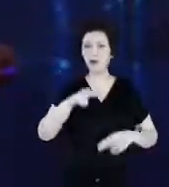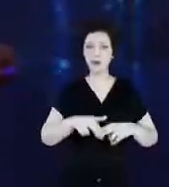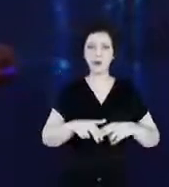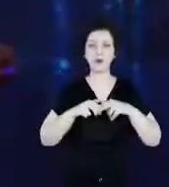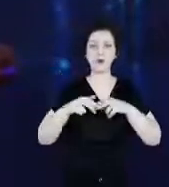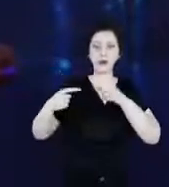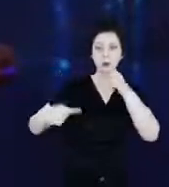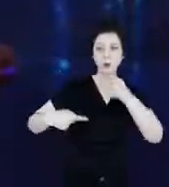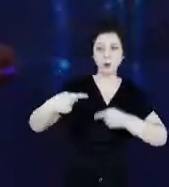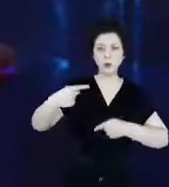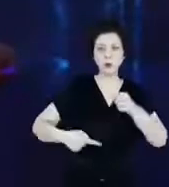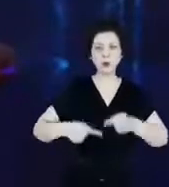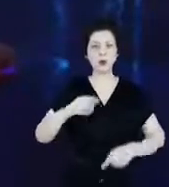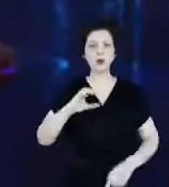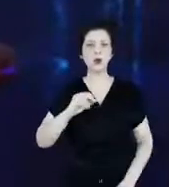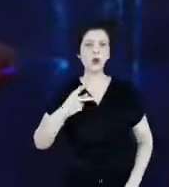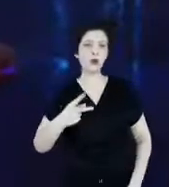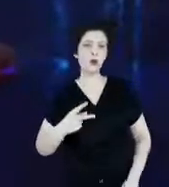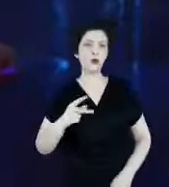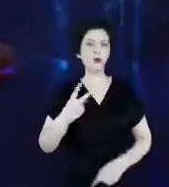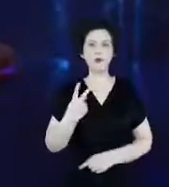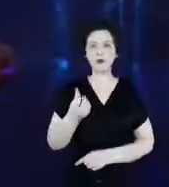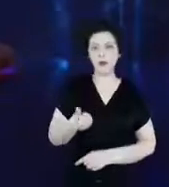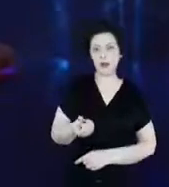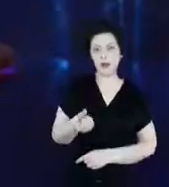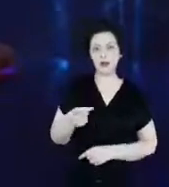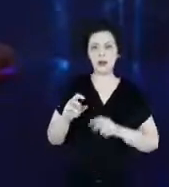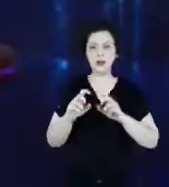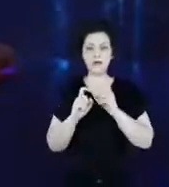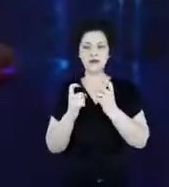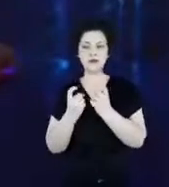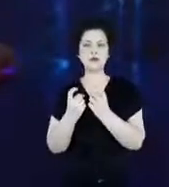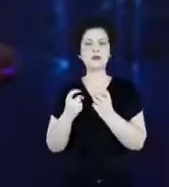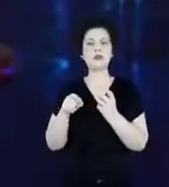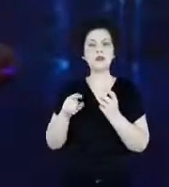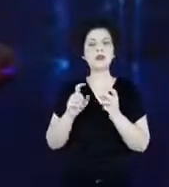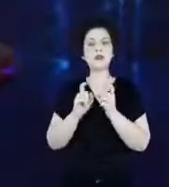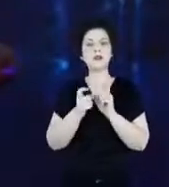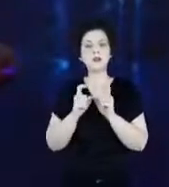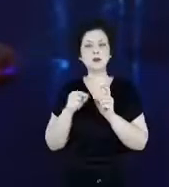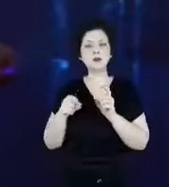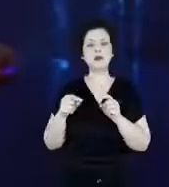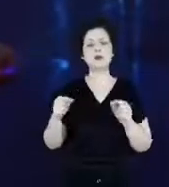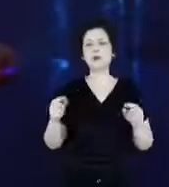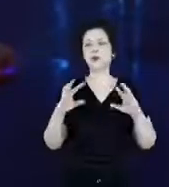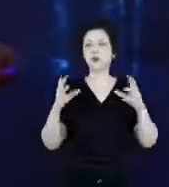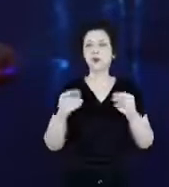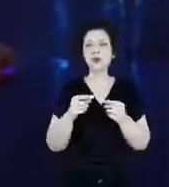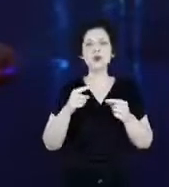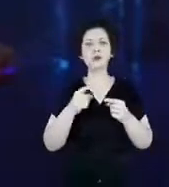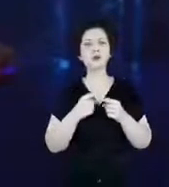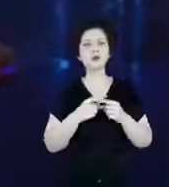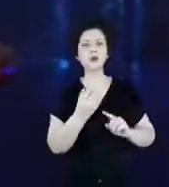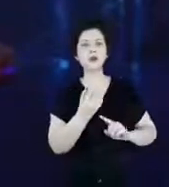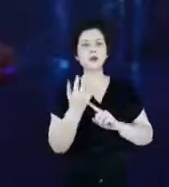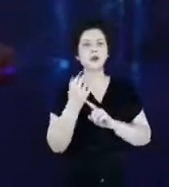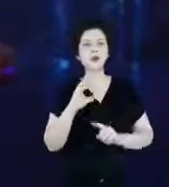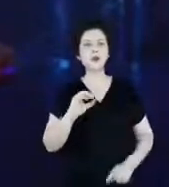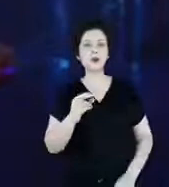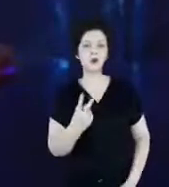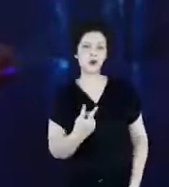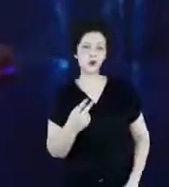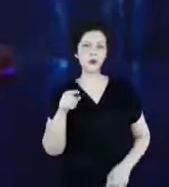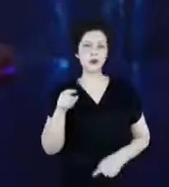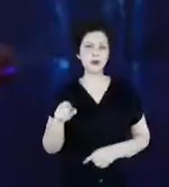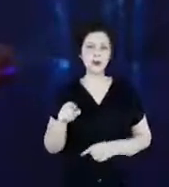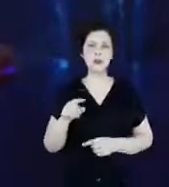discussão na COP26. E tudo tem a ver com a energia, na medida em que as emissões de carbono, né, se dão,